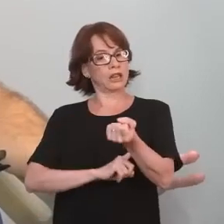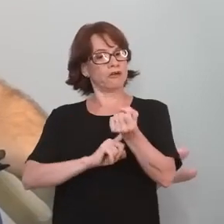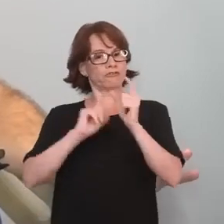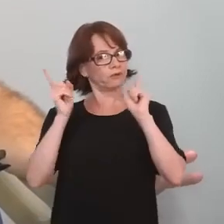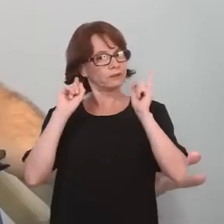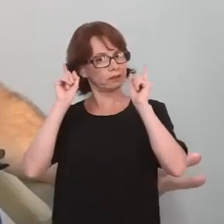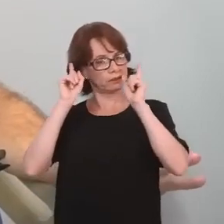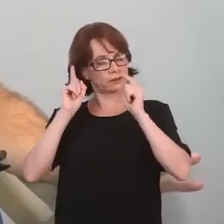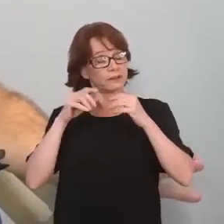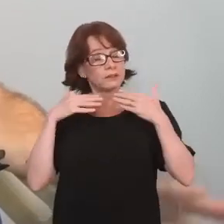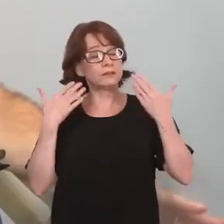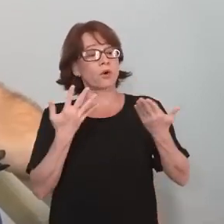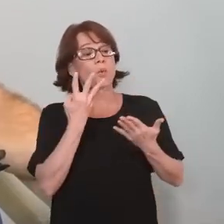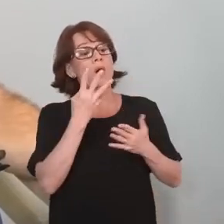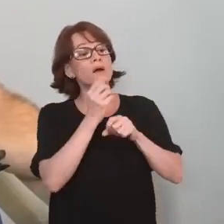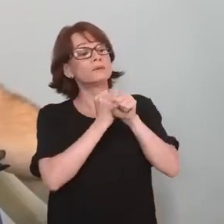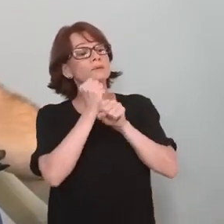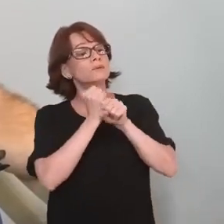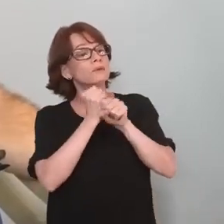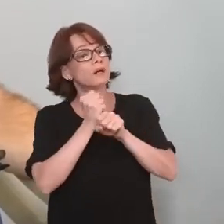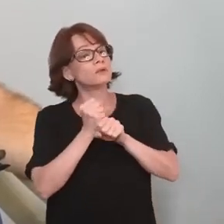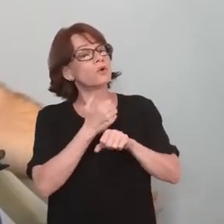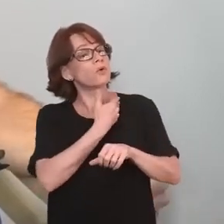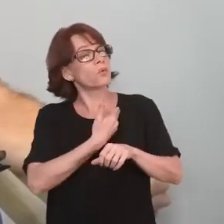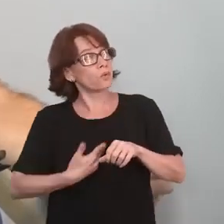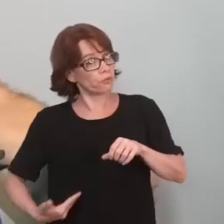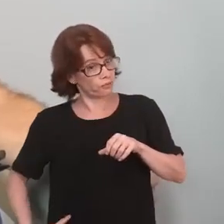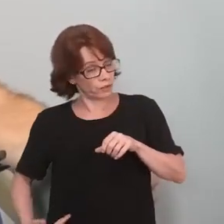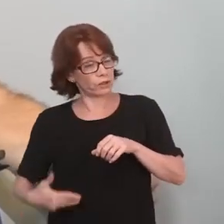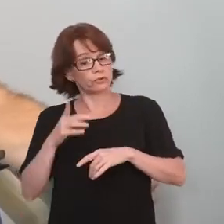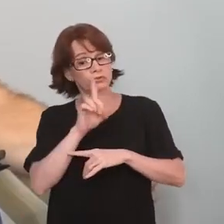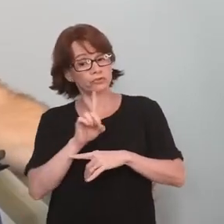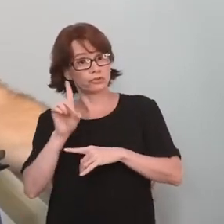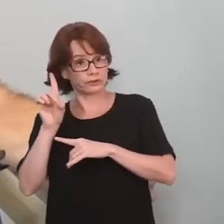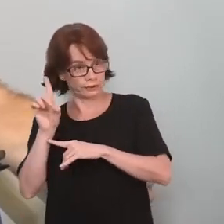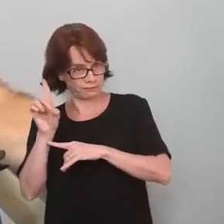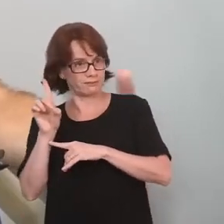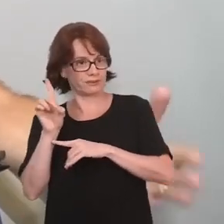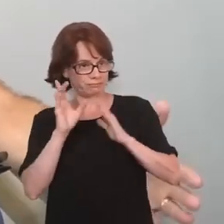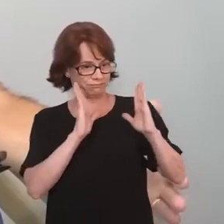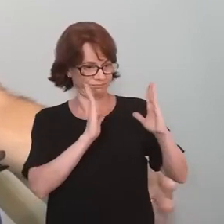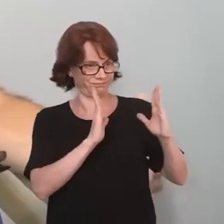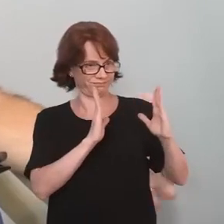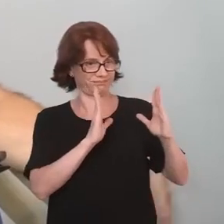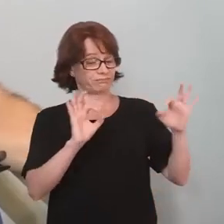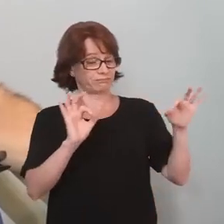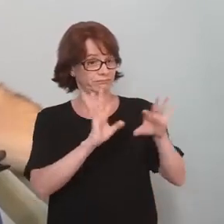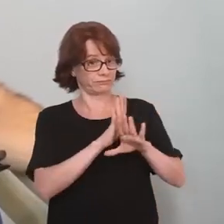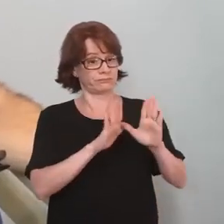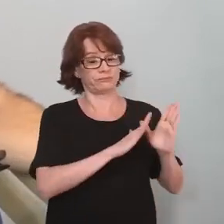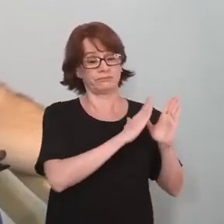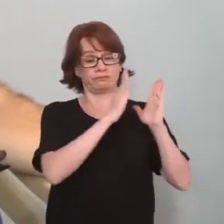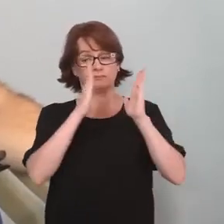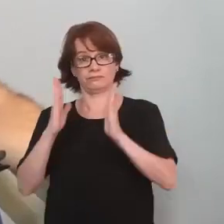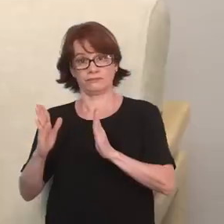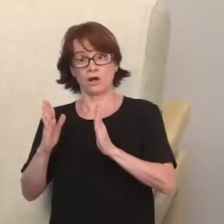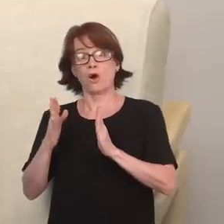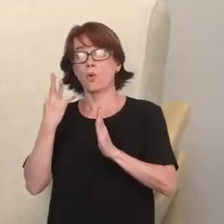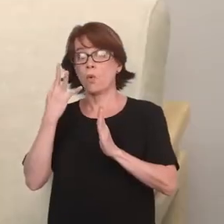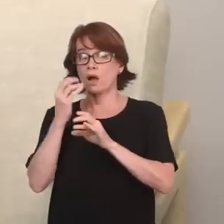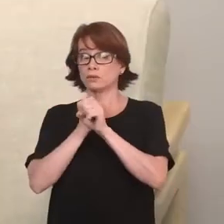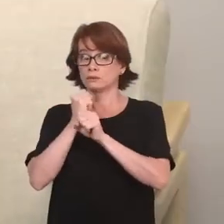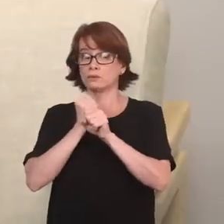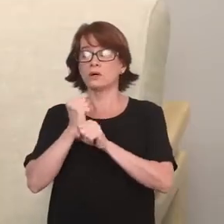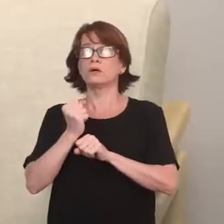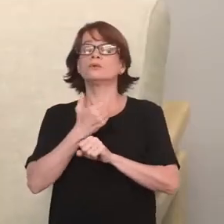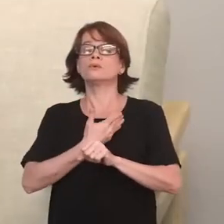de direita, os seus 4 primeiros anos. Agora você vai para 4 anos de um governo de esquerda. Se forem só